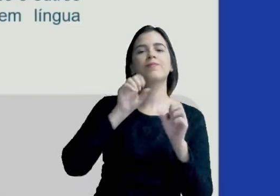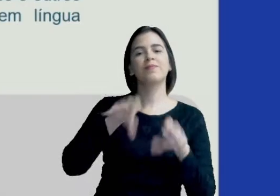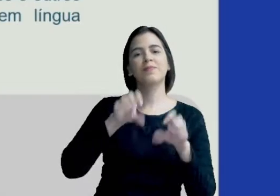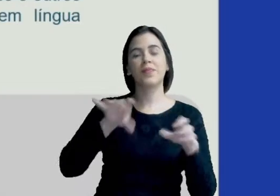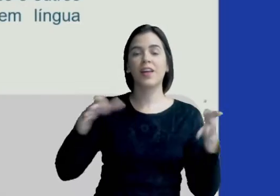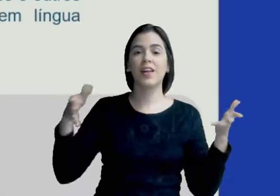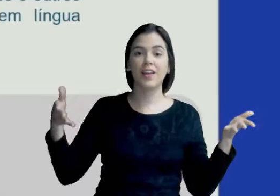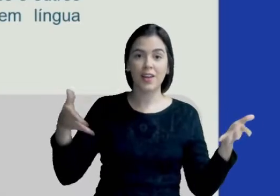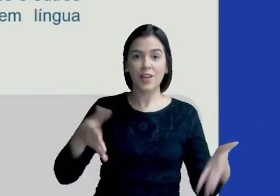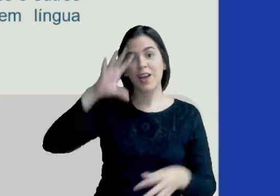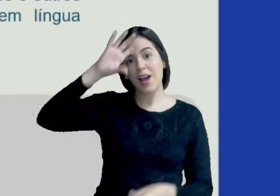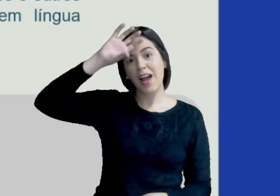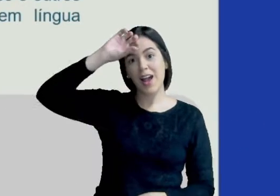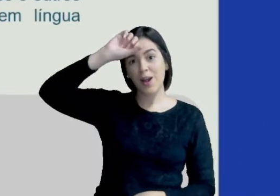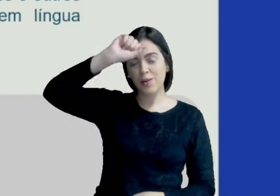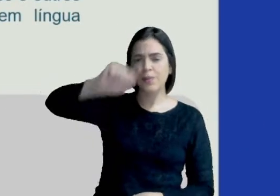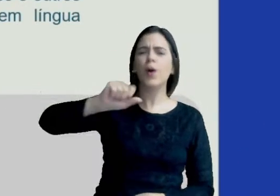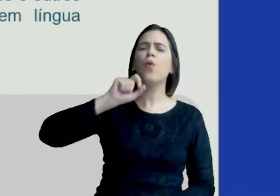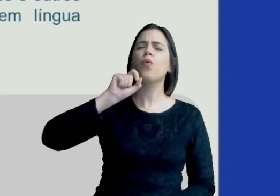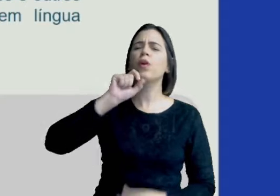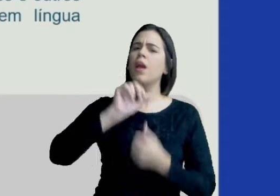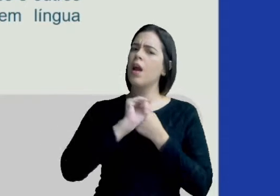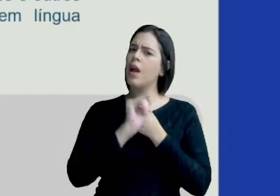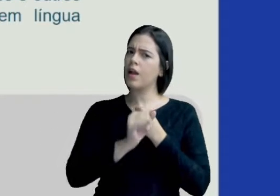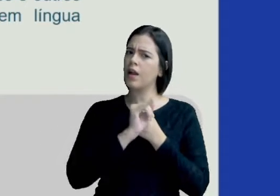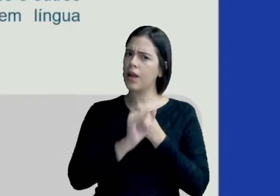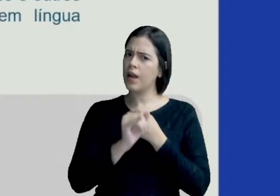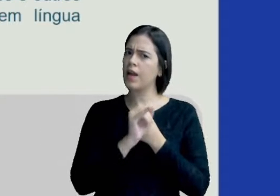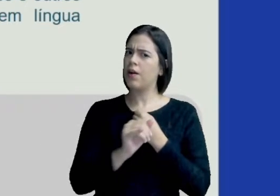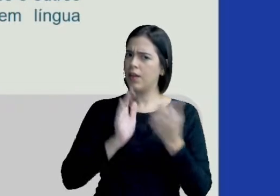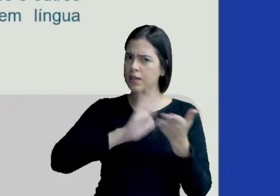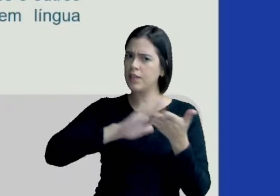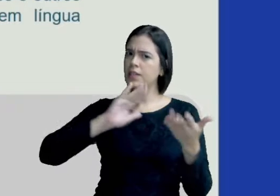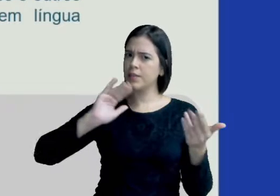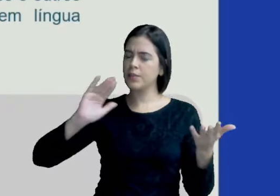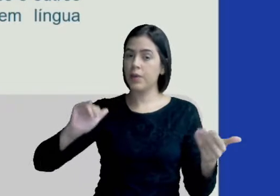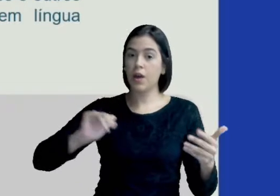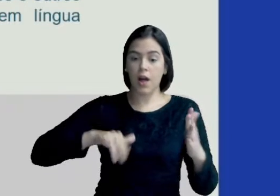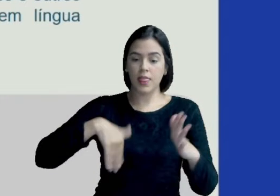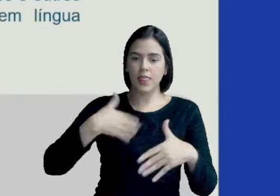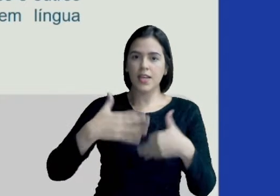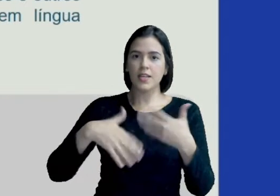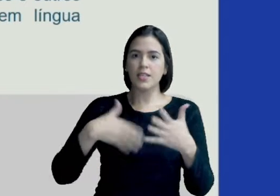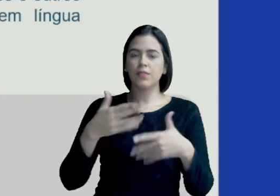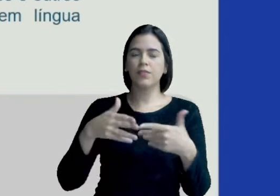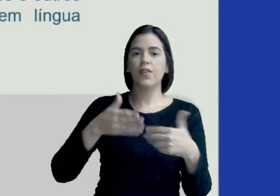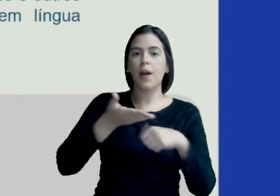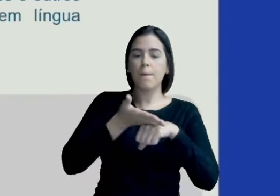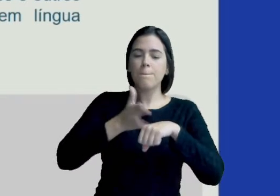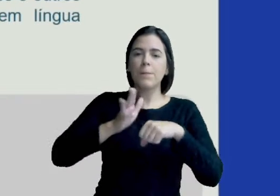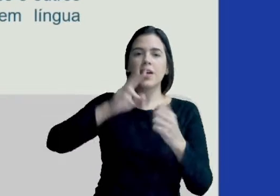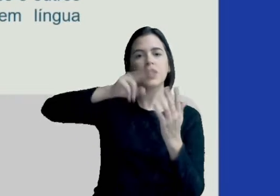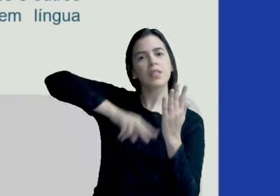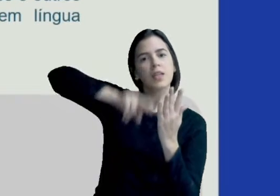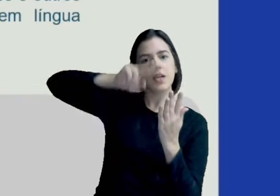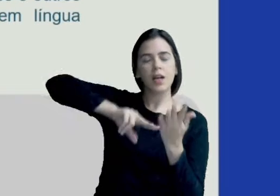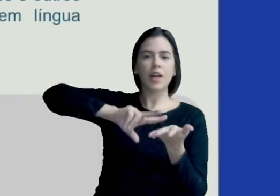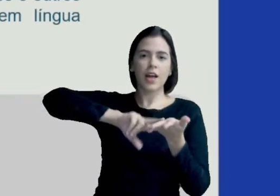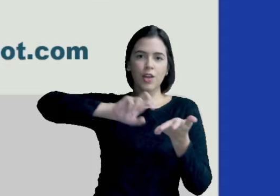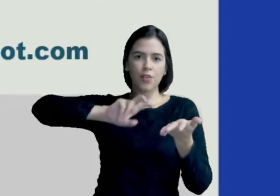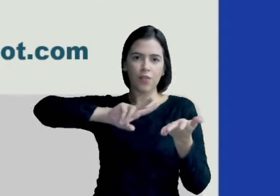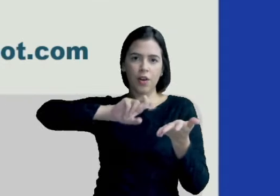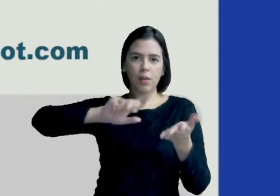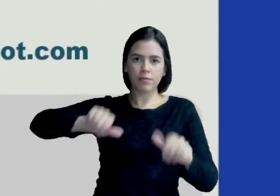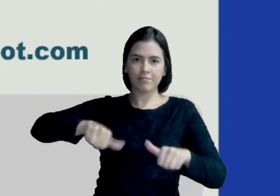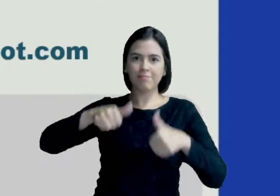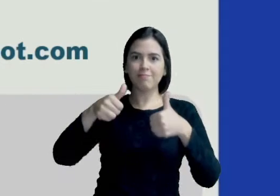da nossa aula de hoje é aprender sobre o que é crônica em língua espanhola, desenvolver a prática de leitura e aumentar o